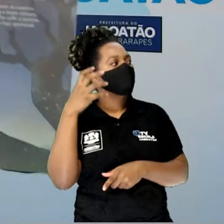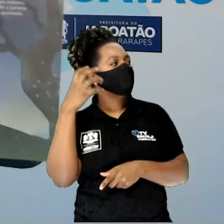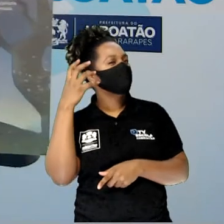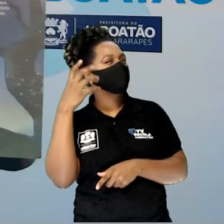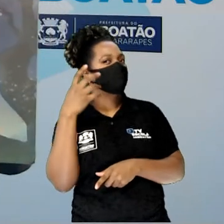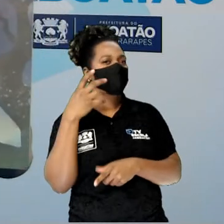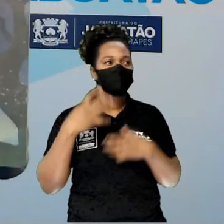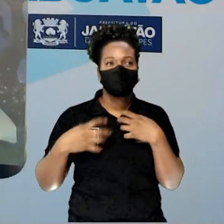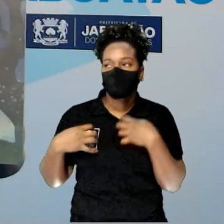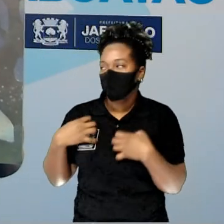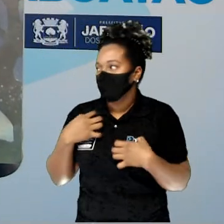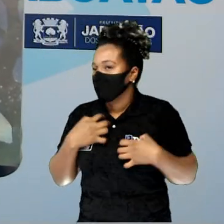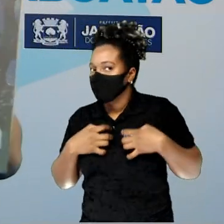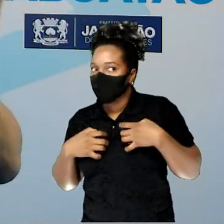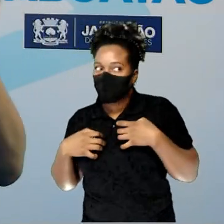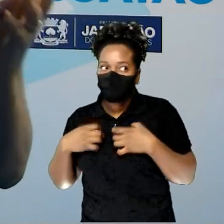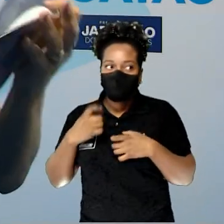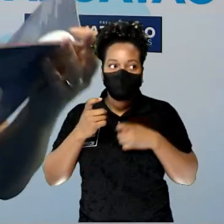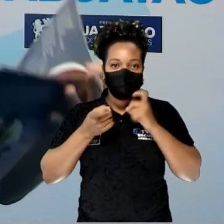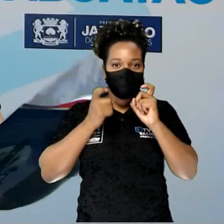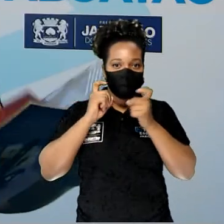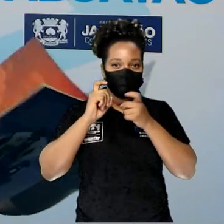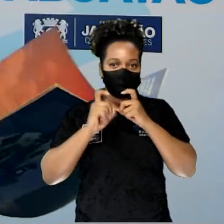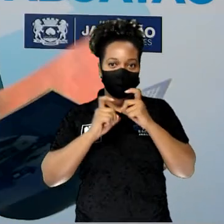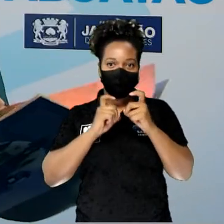logo aperreada.